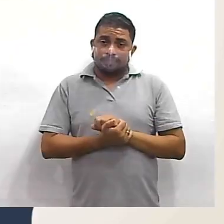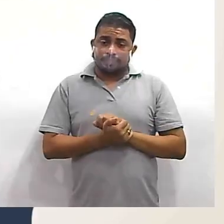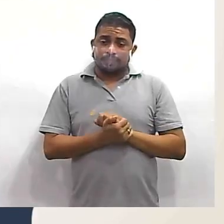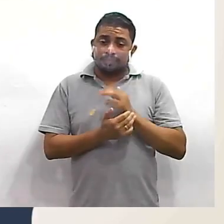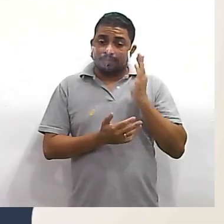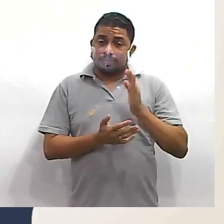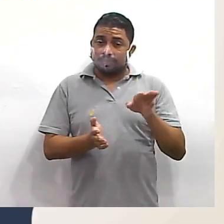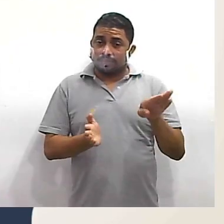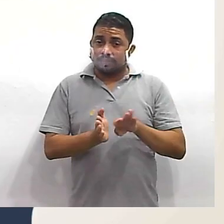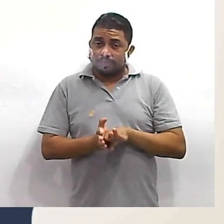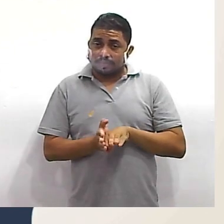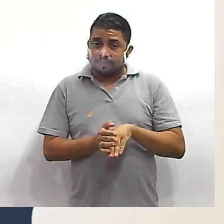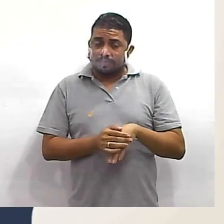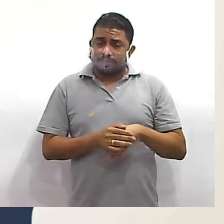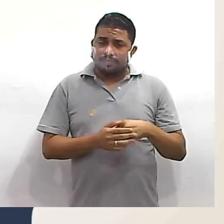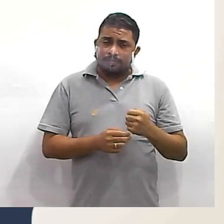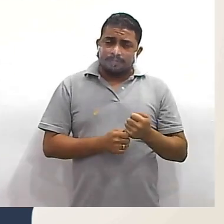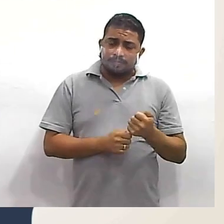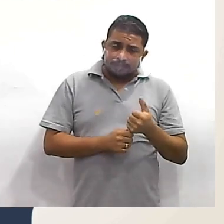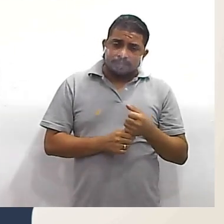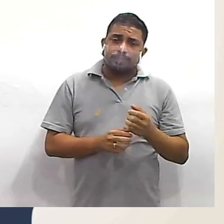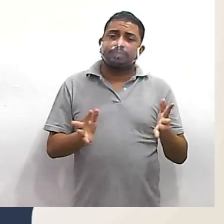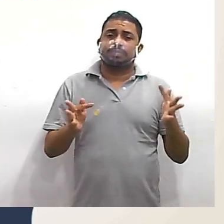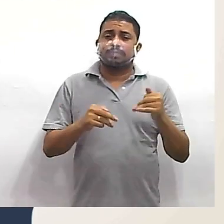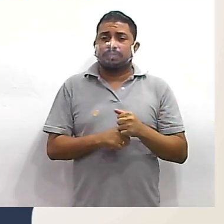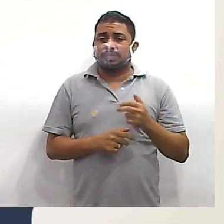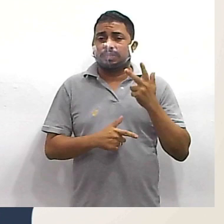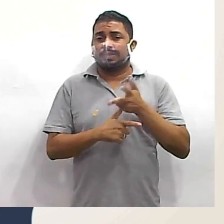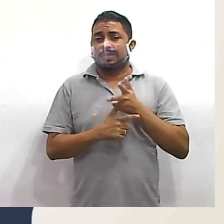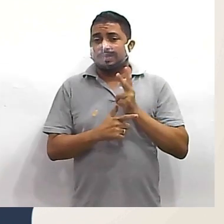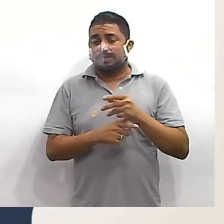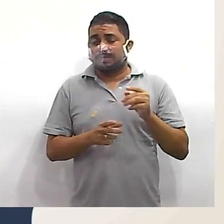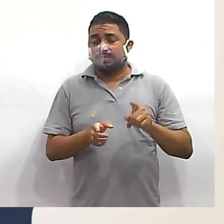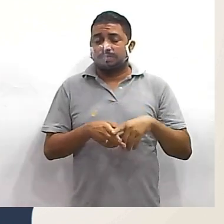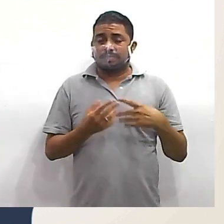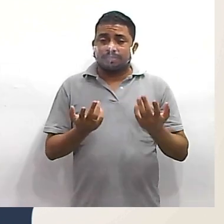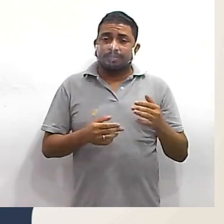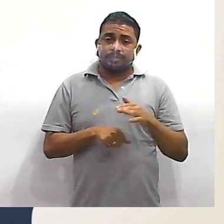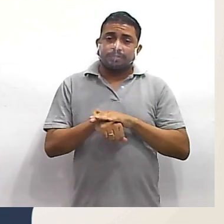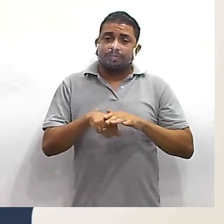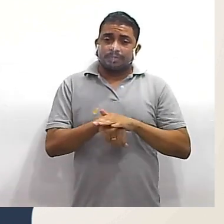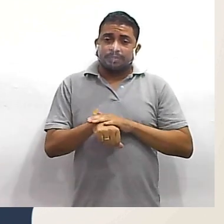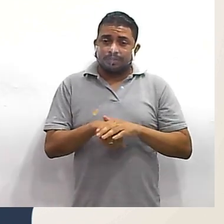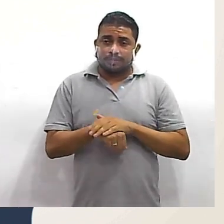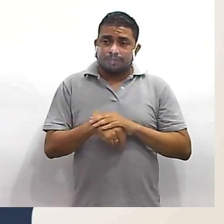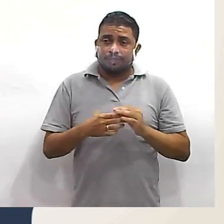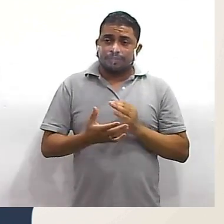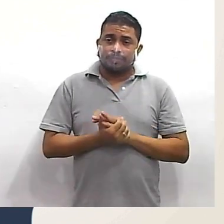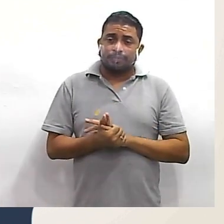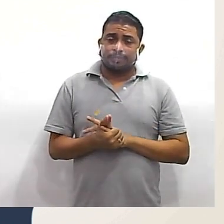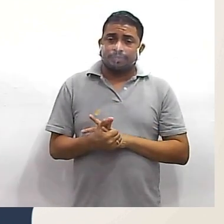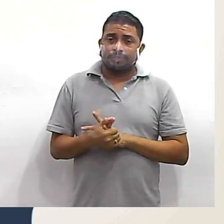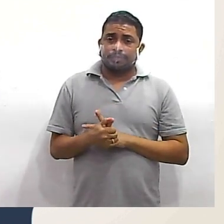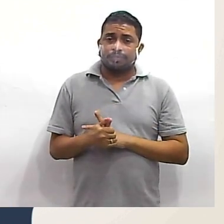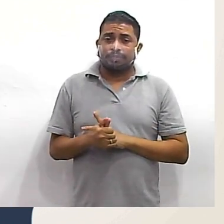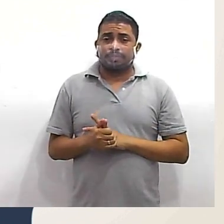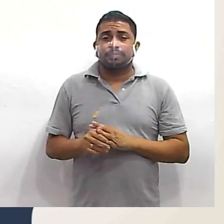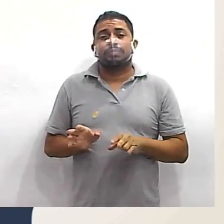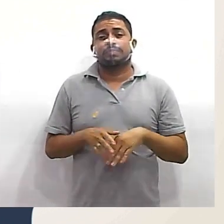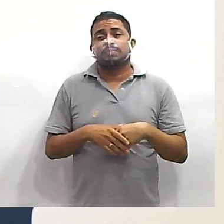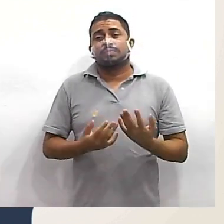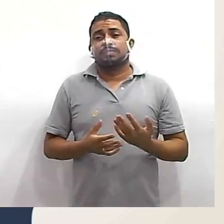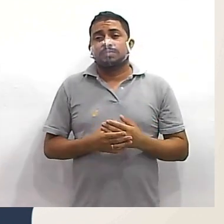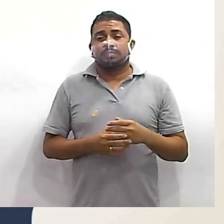chegando aqui, pertinho do fim da nossa live, mas vamos conversar um pouquinho mais ainda. Vamos lá. A